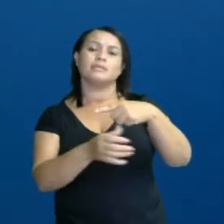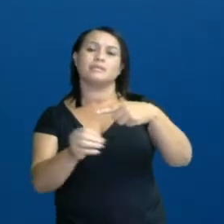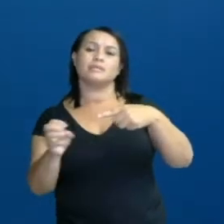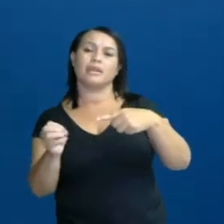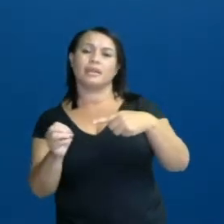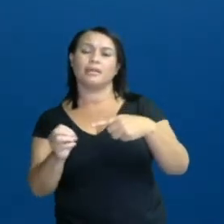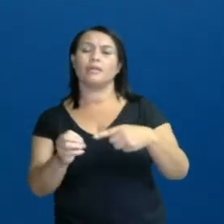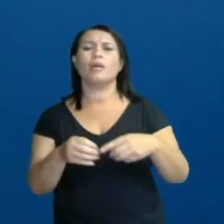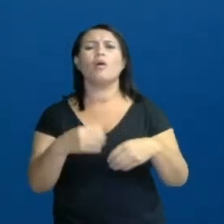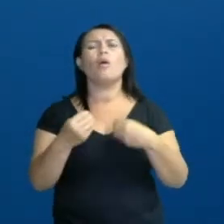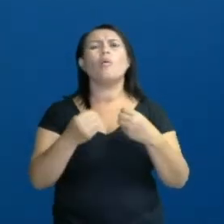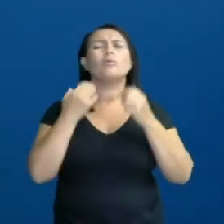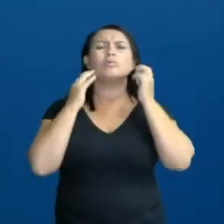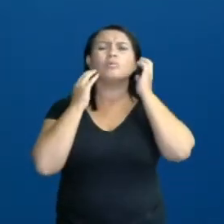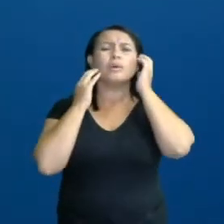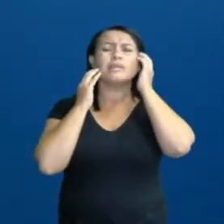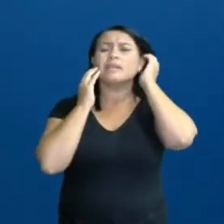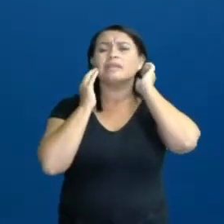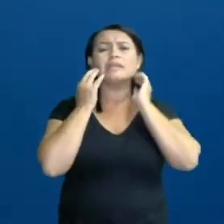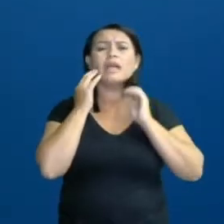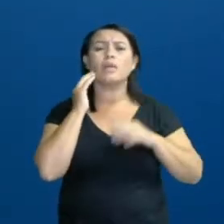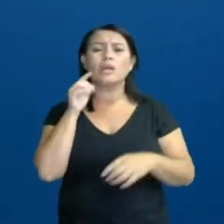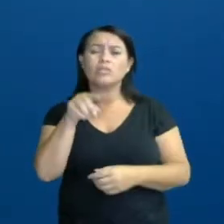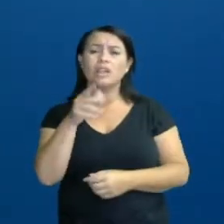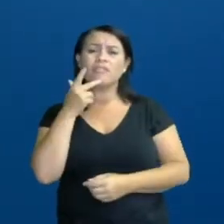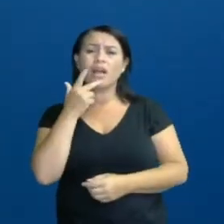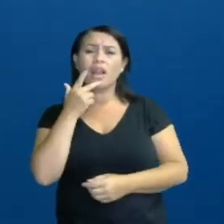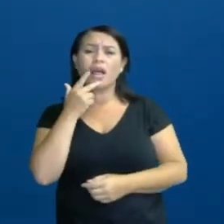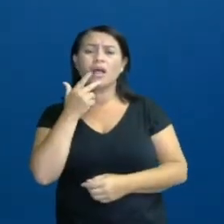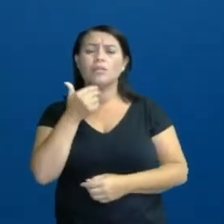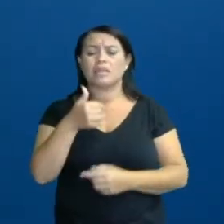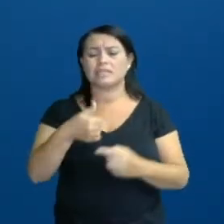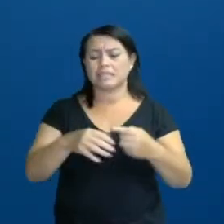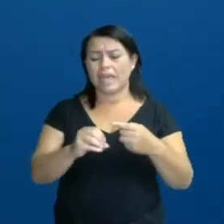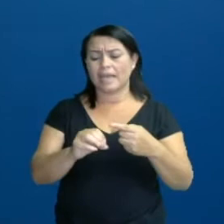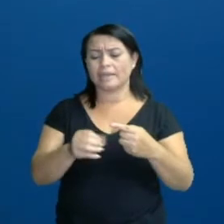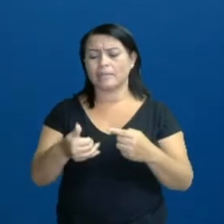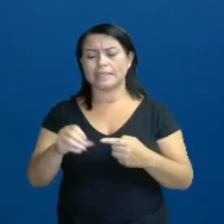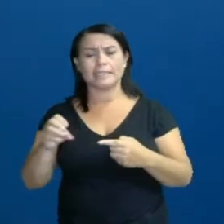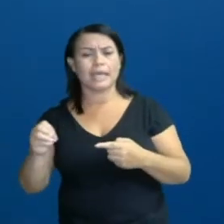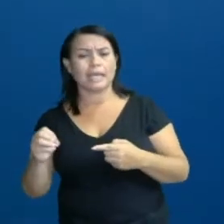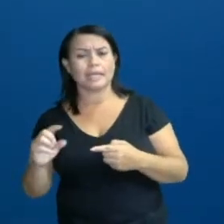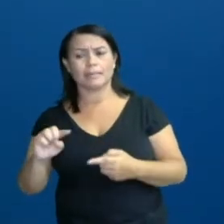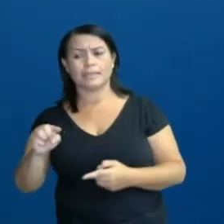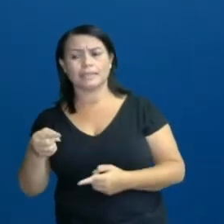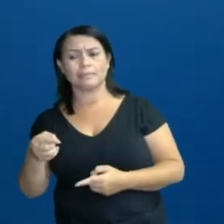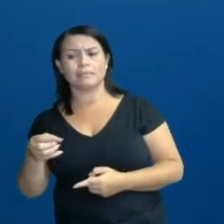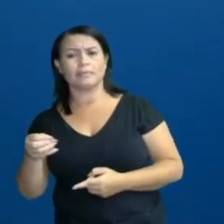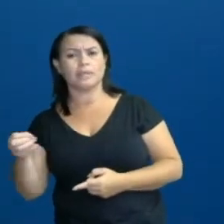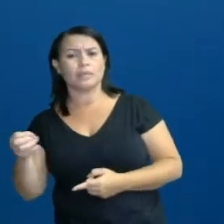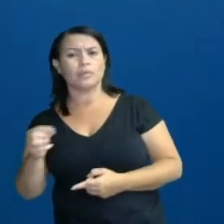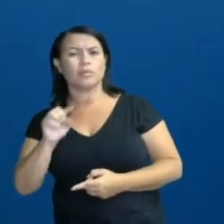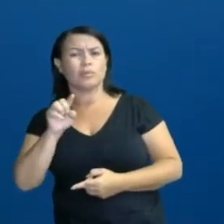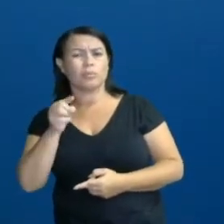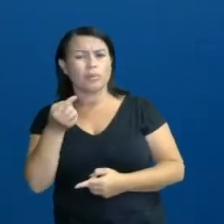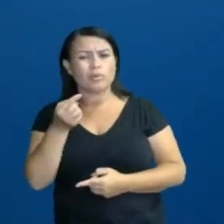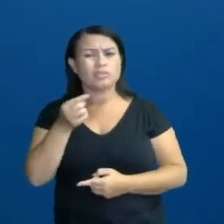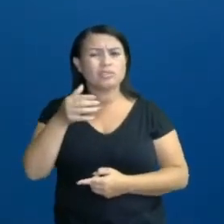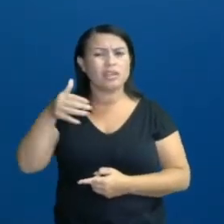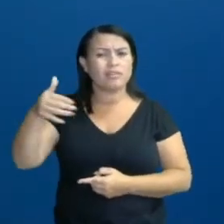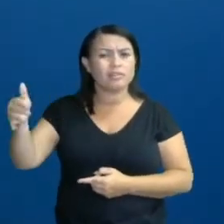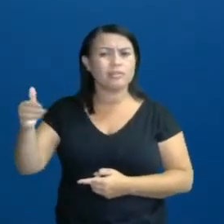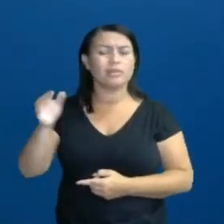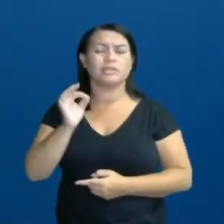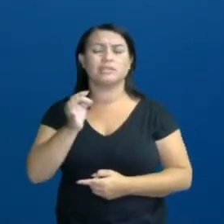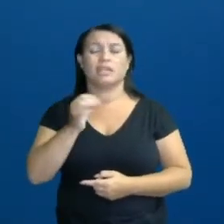tá? Professora, eu não estou entendendo. A senhora está falando na base 10, na base 100, na base 1000, sempre depois das vírgulas. Vê